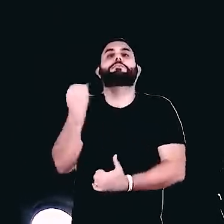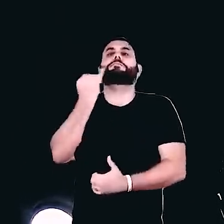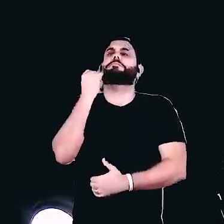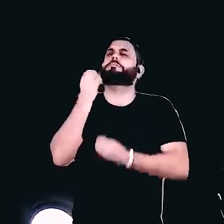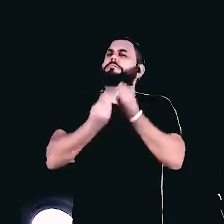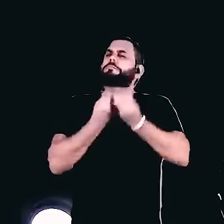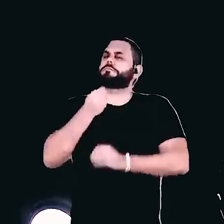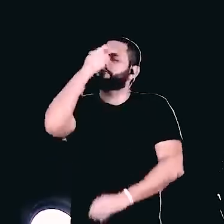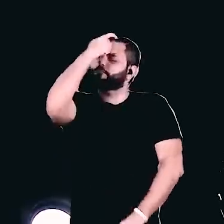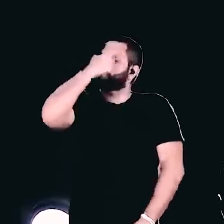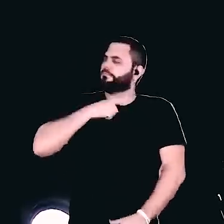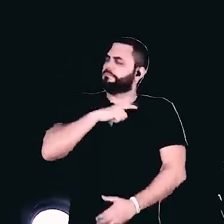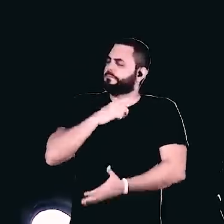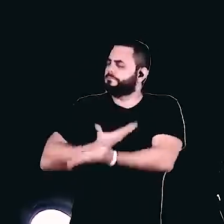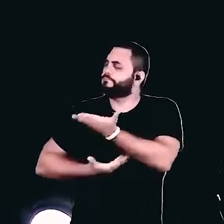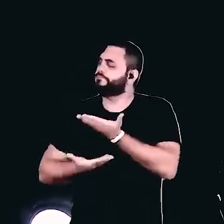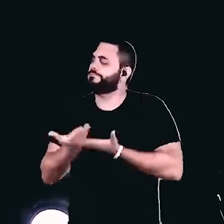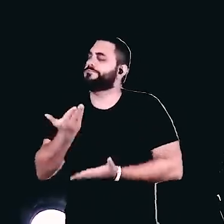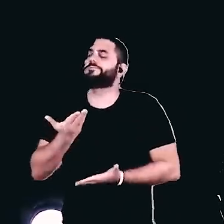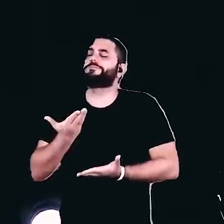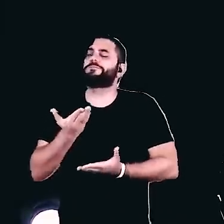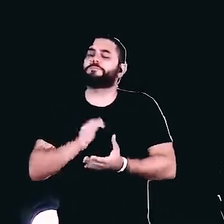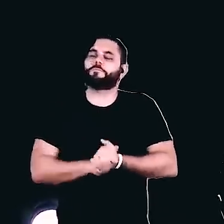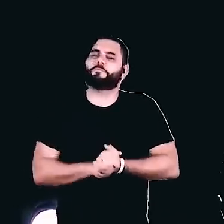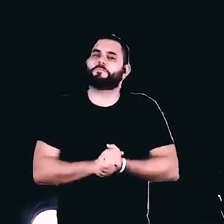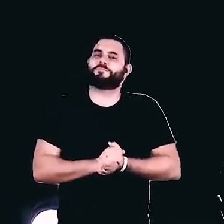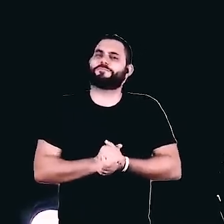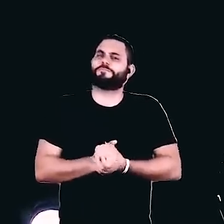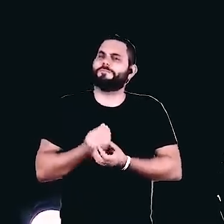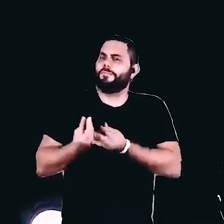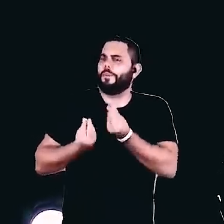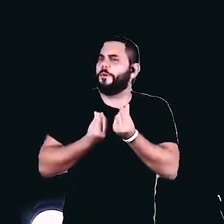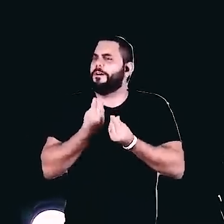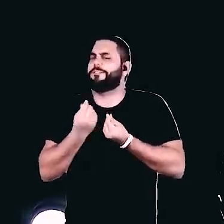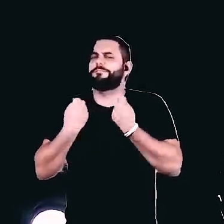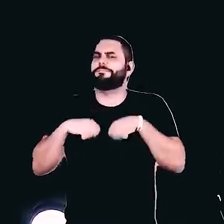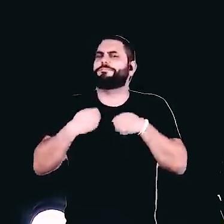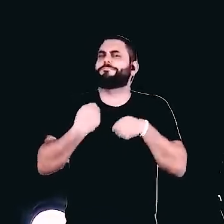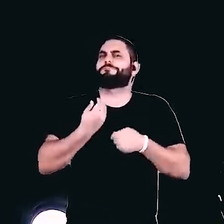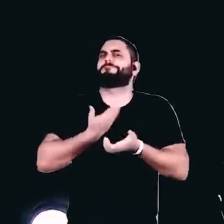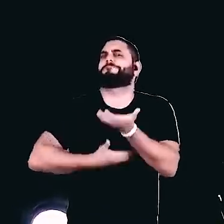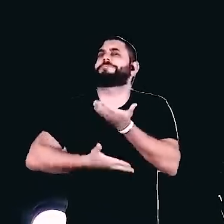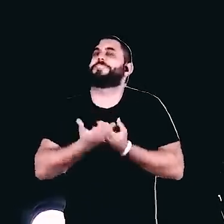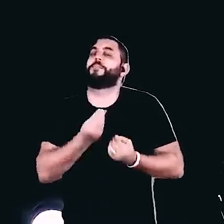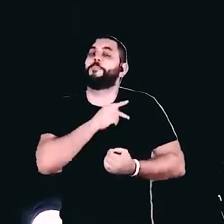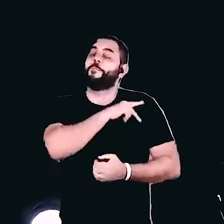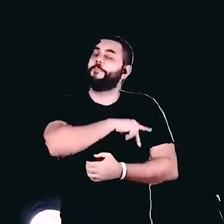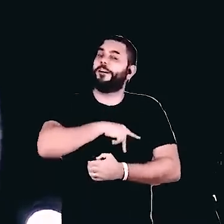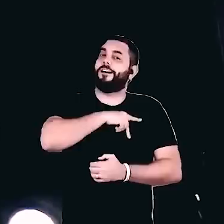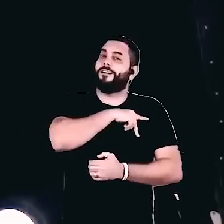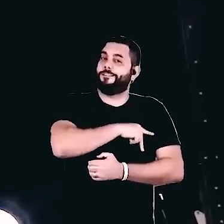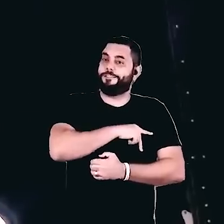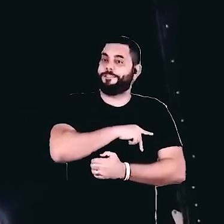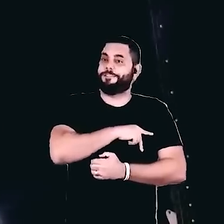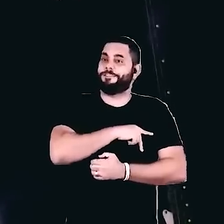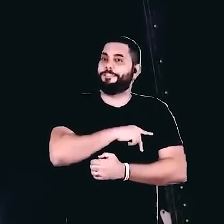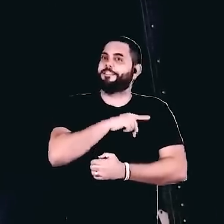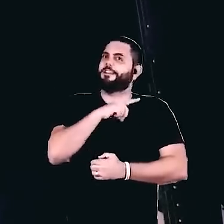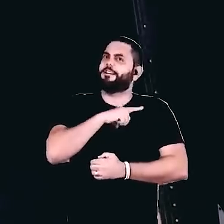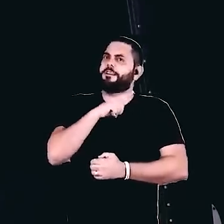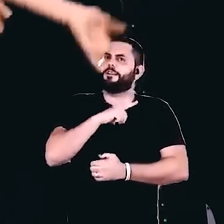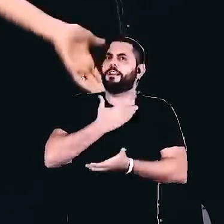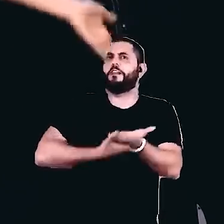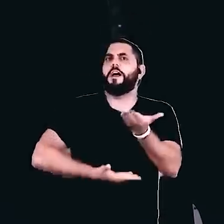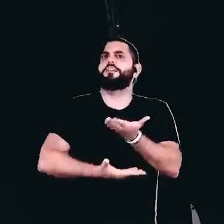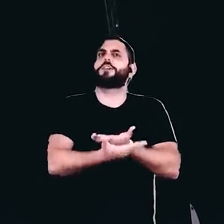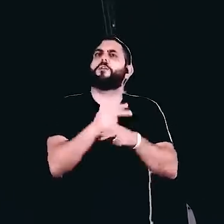como nós devemos nos relacionar. Como nós precisamos nos relacionar à maneira de Paulo, que na verdade se relacionava à maneira